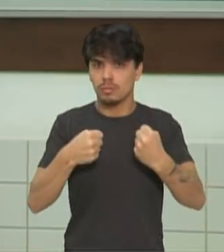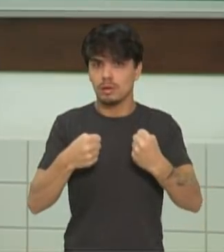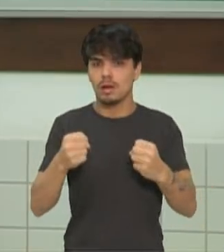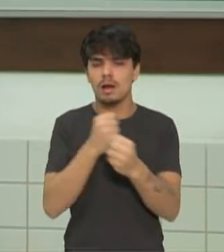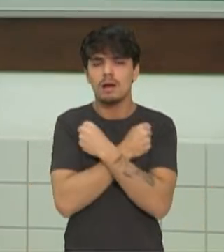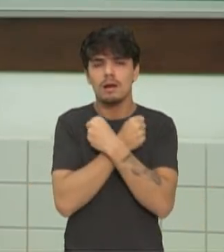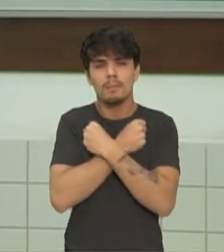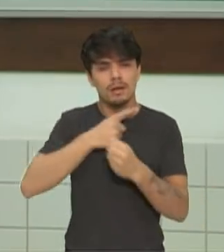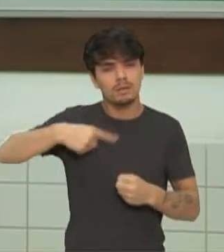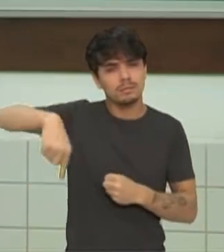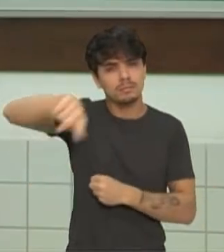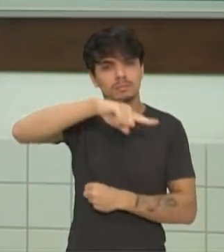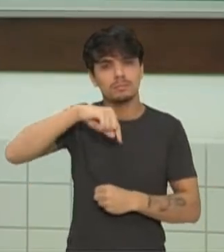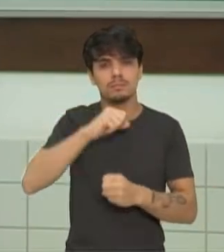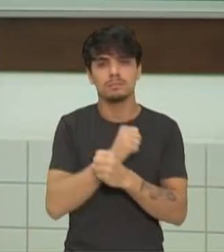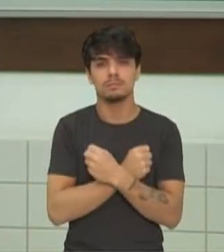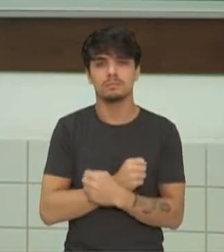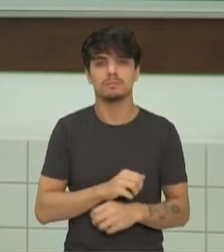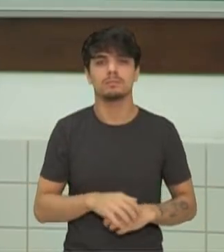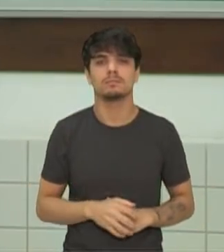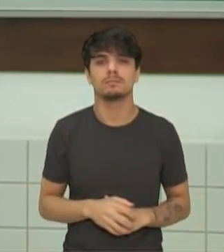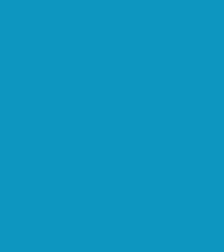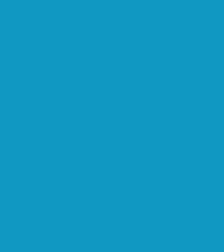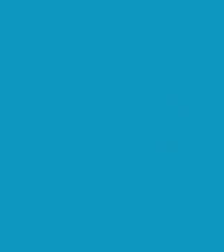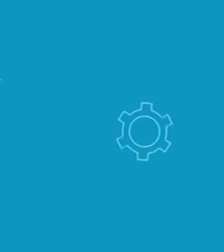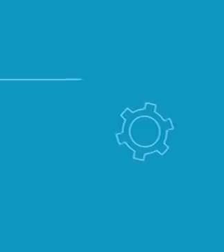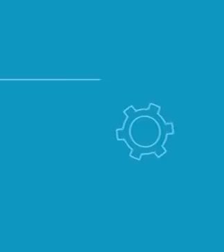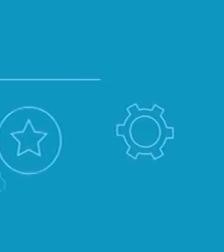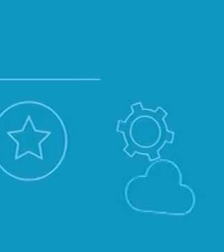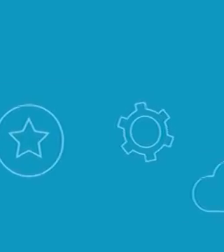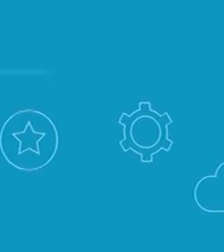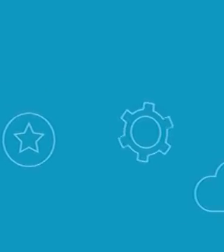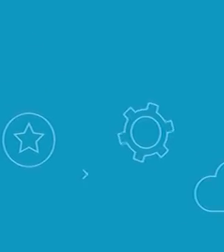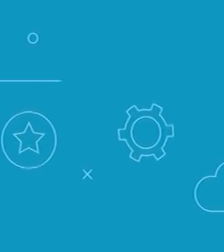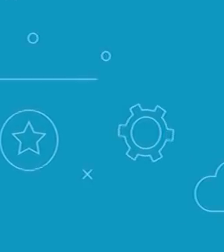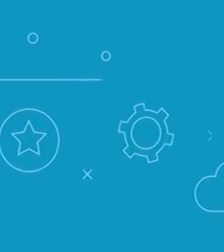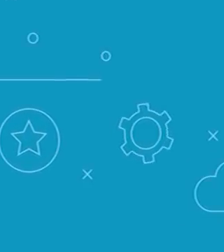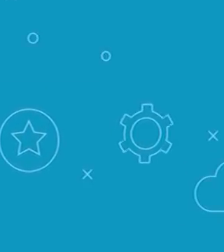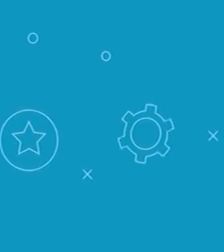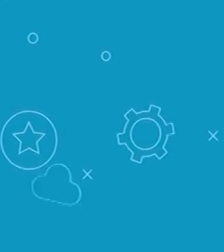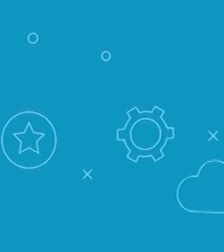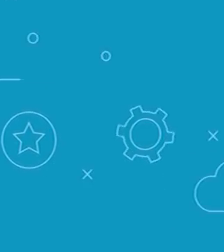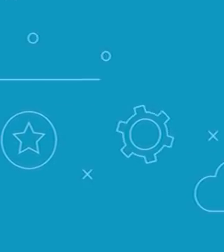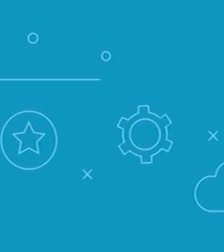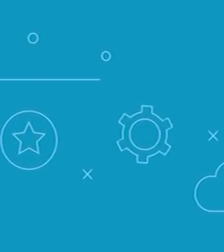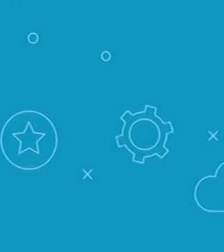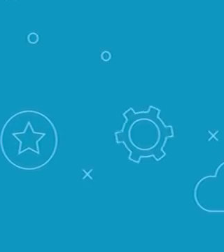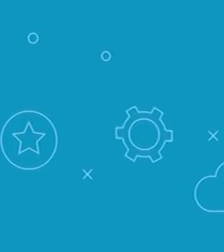Um abraço a todos.